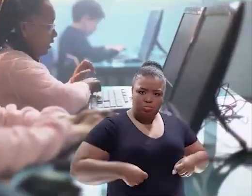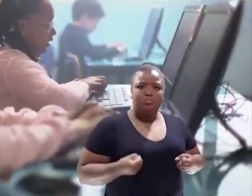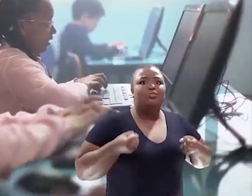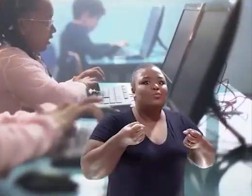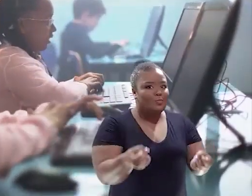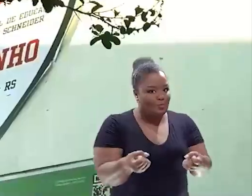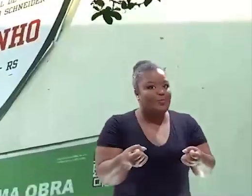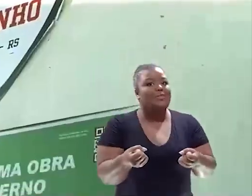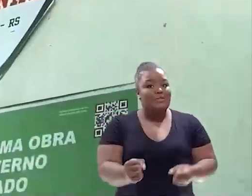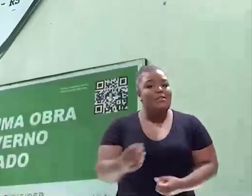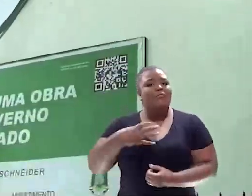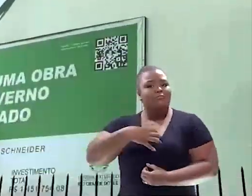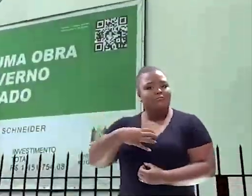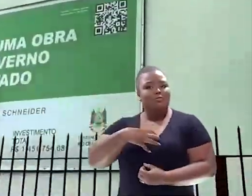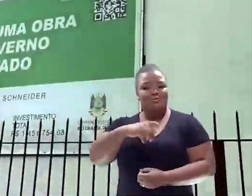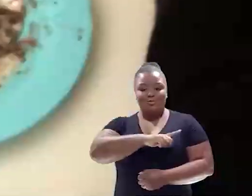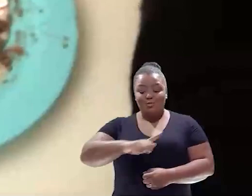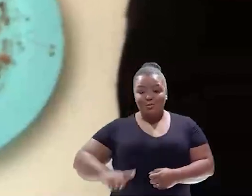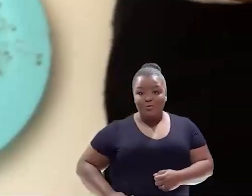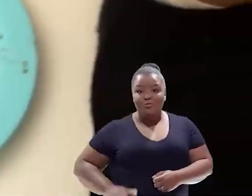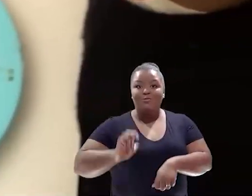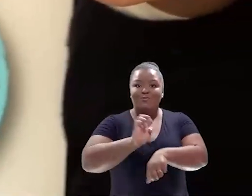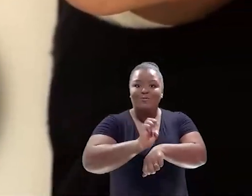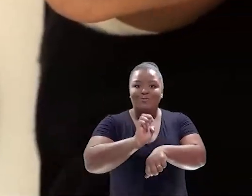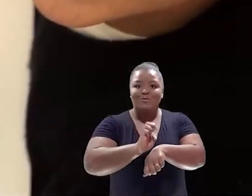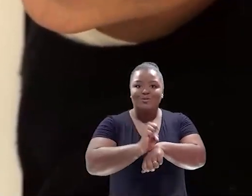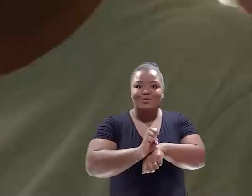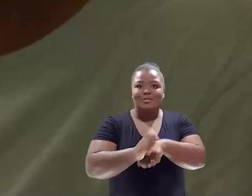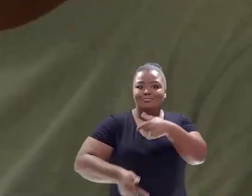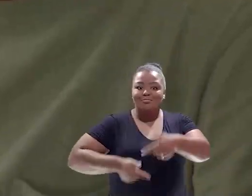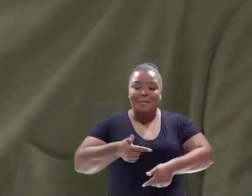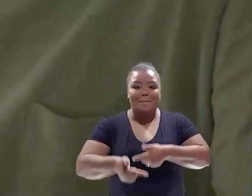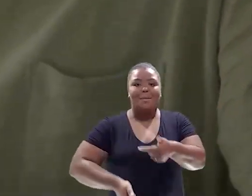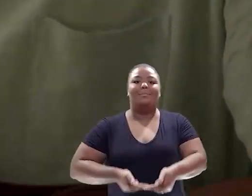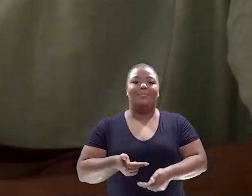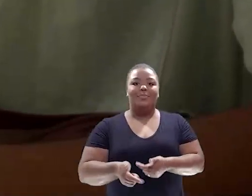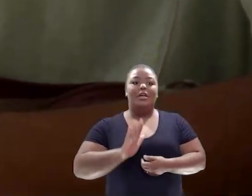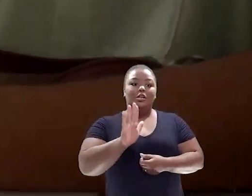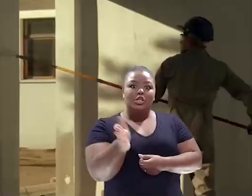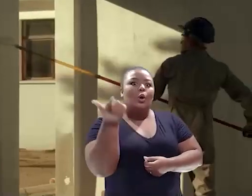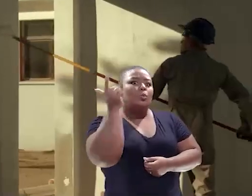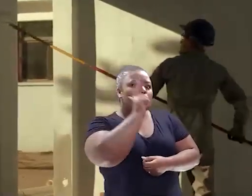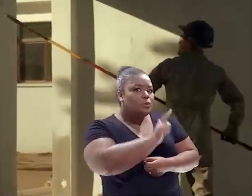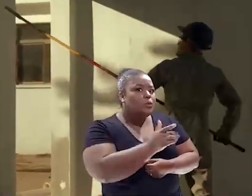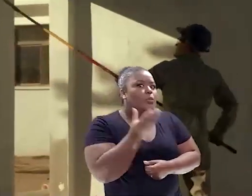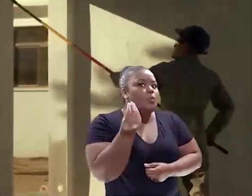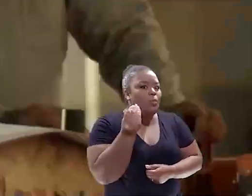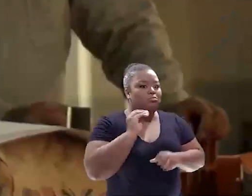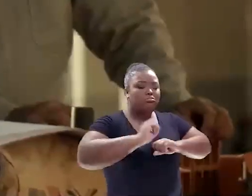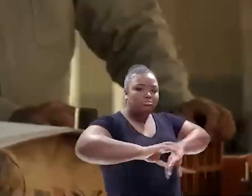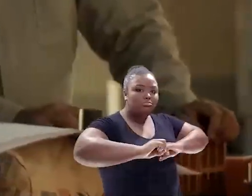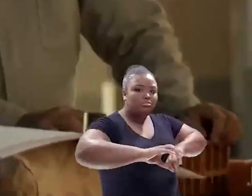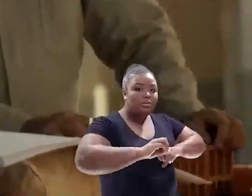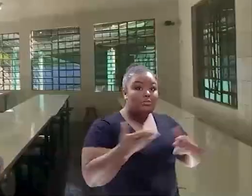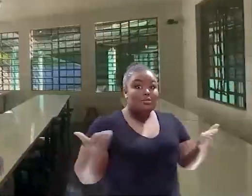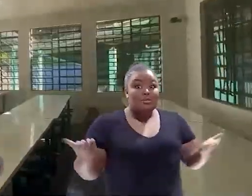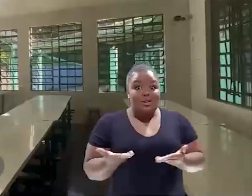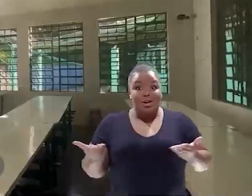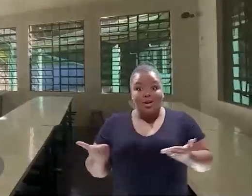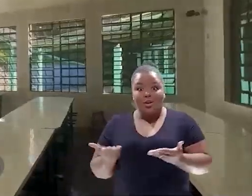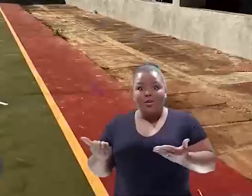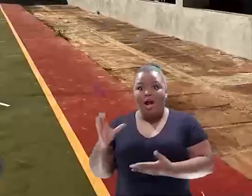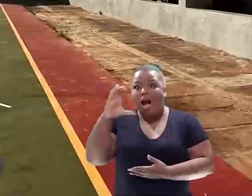esforço e muita dedicação. E é assim que o governo do estado está trabalhando. já fizemos muito na educação. E agora,